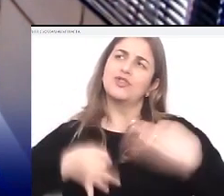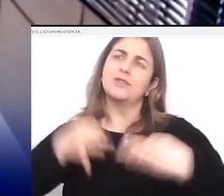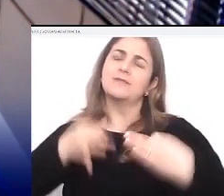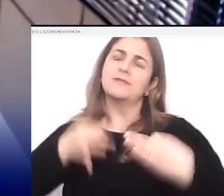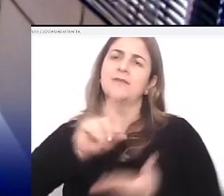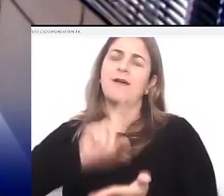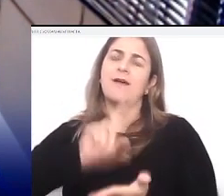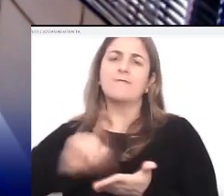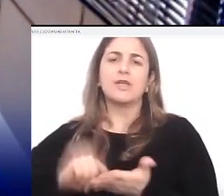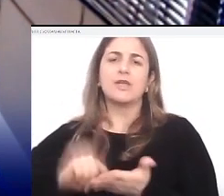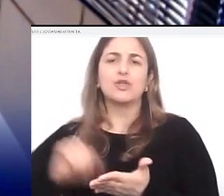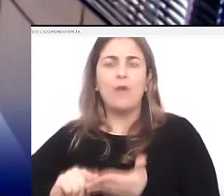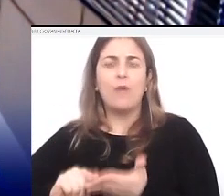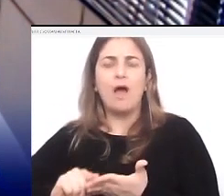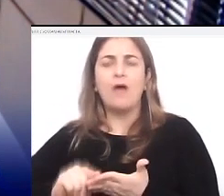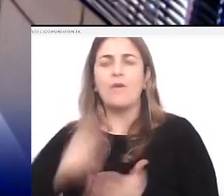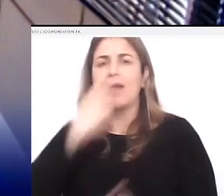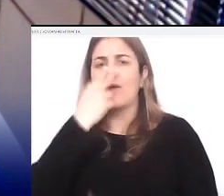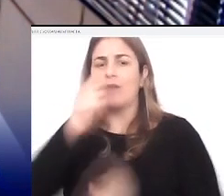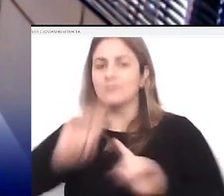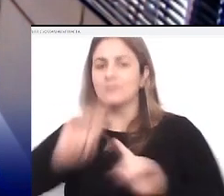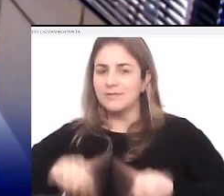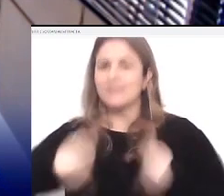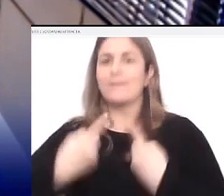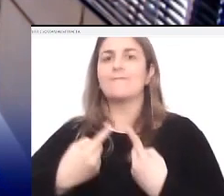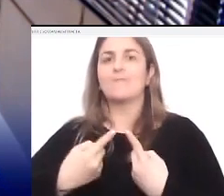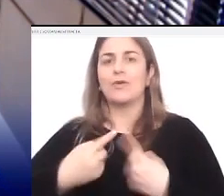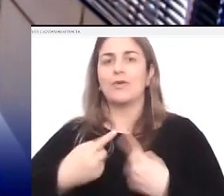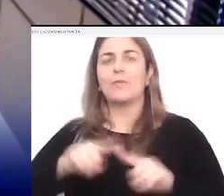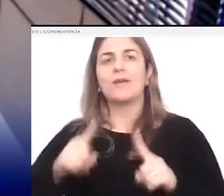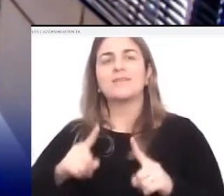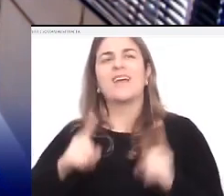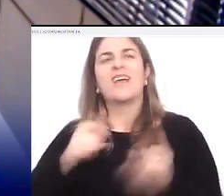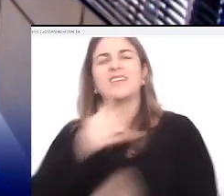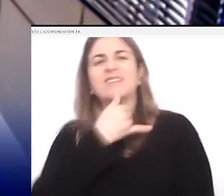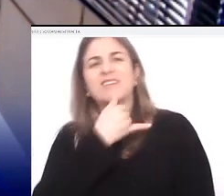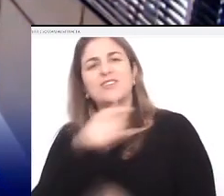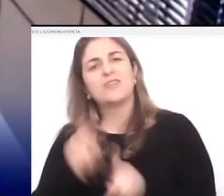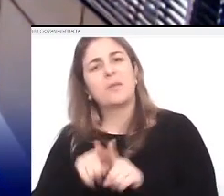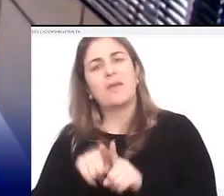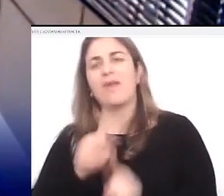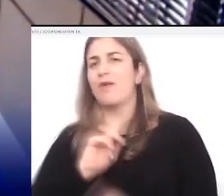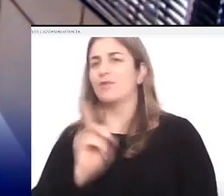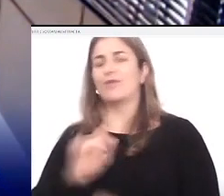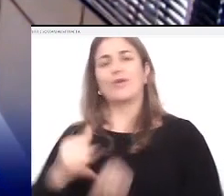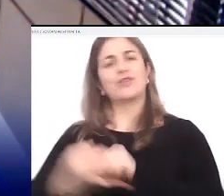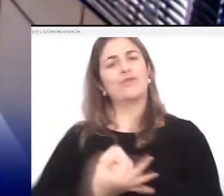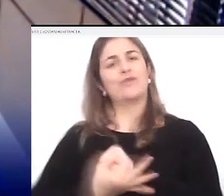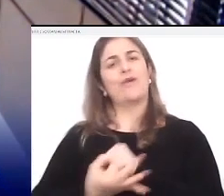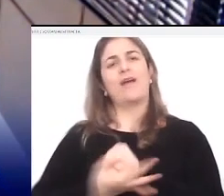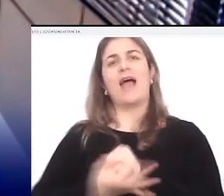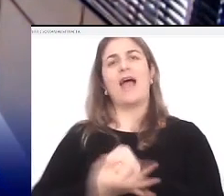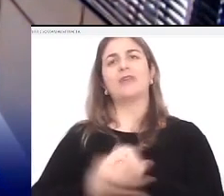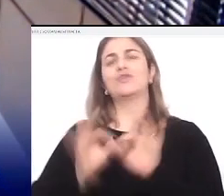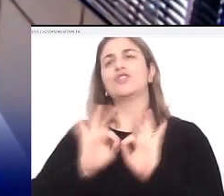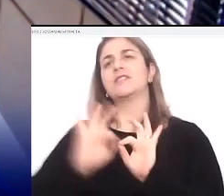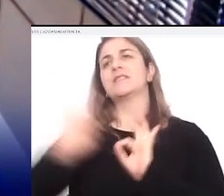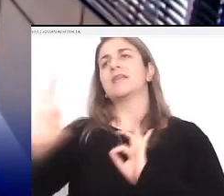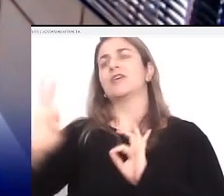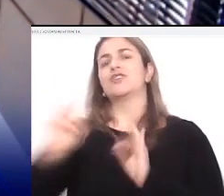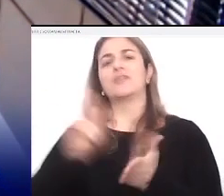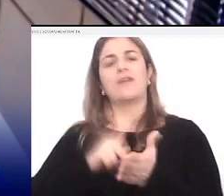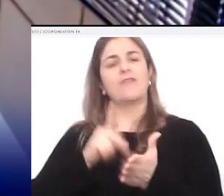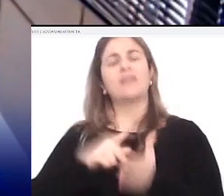atividade desafiadora, mas muito dolorosa. Eu não sou um advogado high-tech. Eu sou um advogado que nasce lá na matriz de